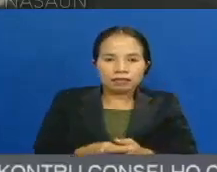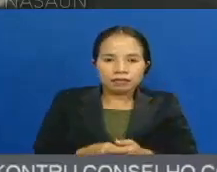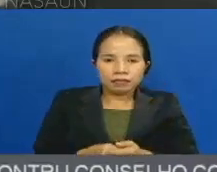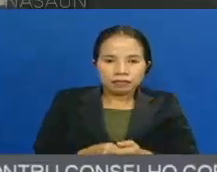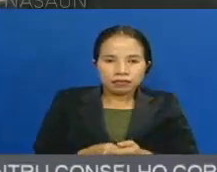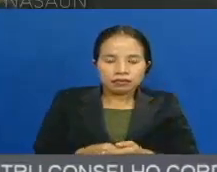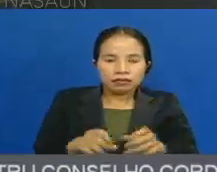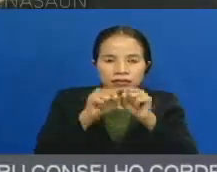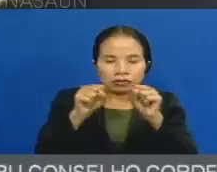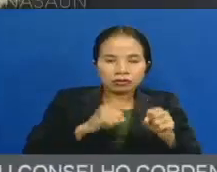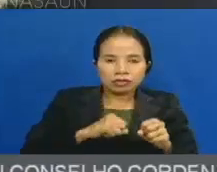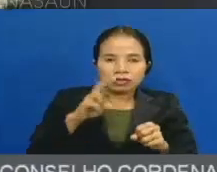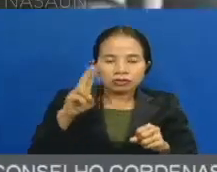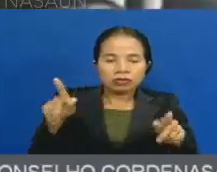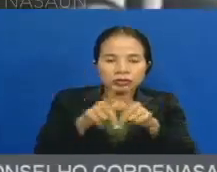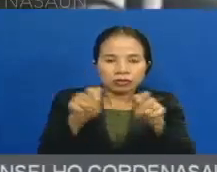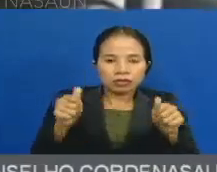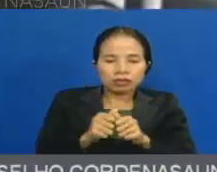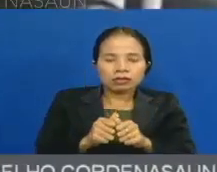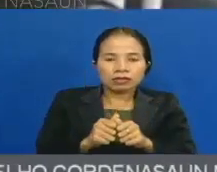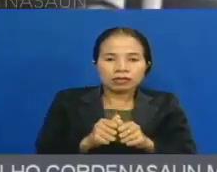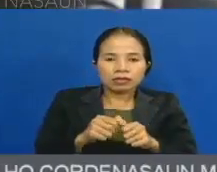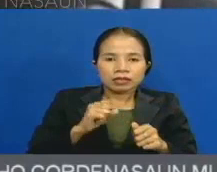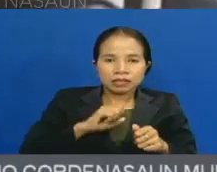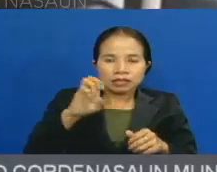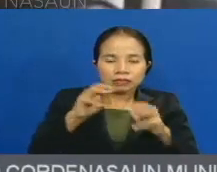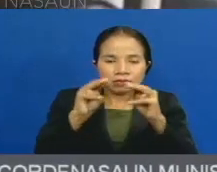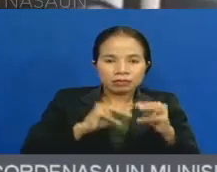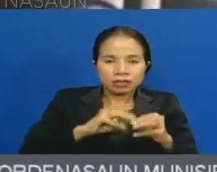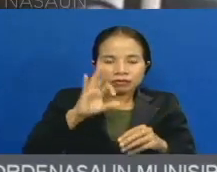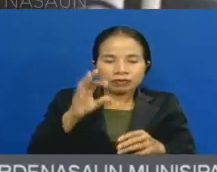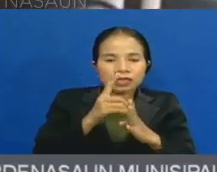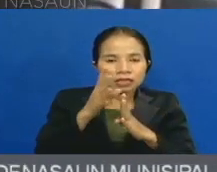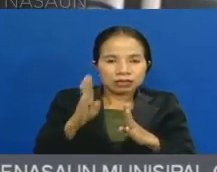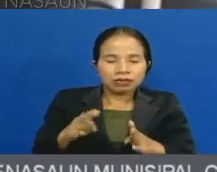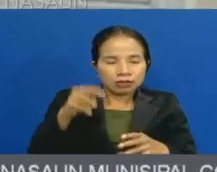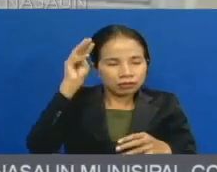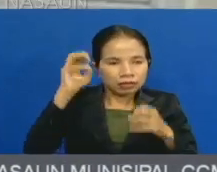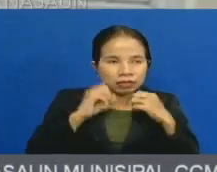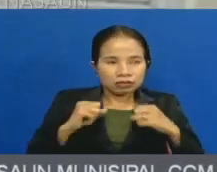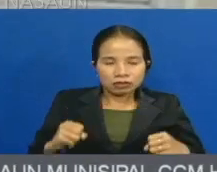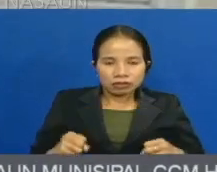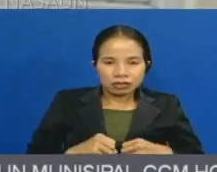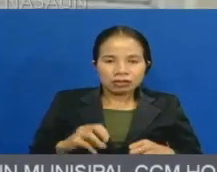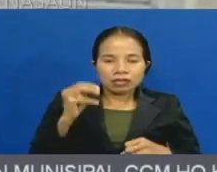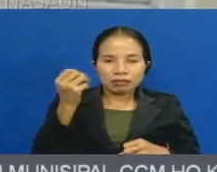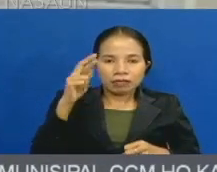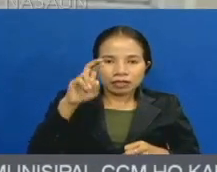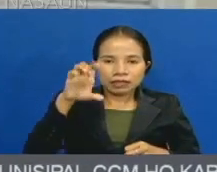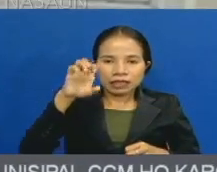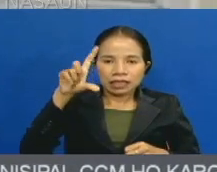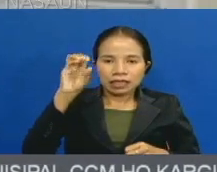Luak Sukuda e sua posto administrativo Same Município Manufahi. Diretor-Geral Corporativo Ministério de Saúde, Marcelo Amaral